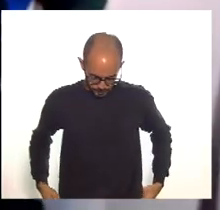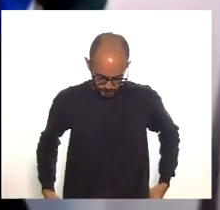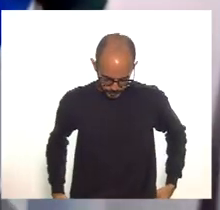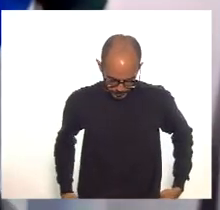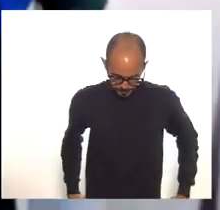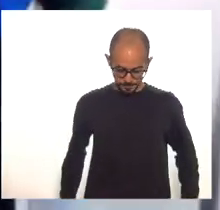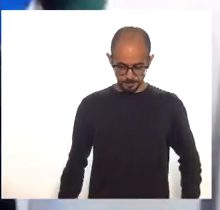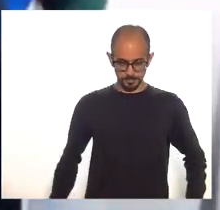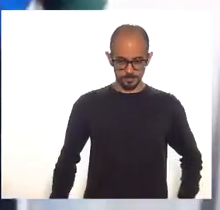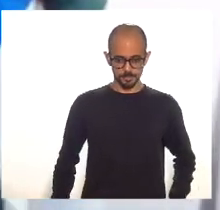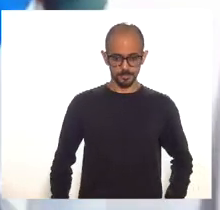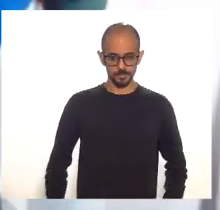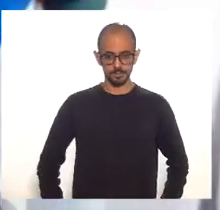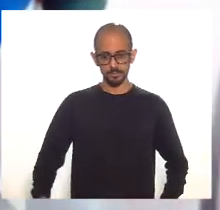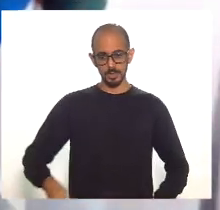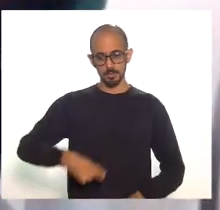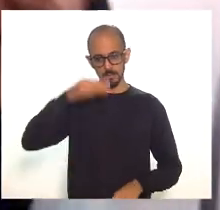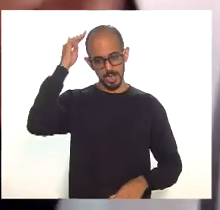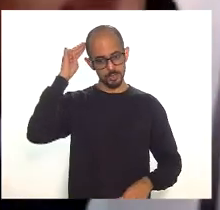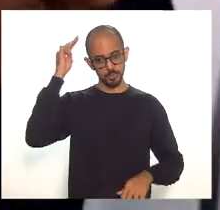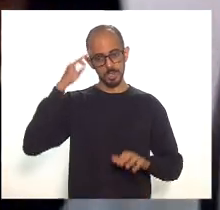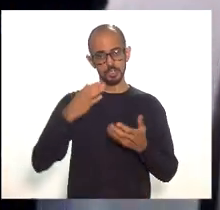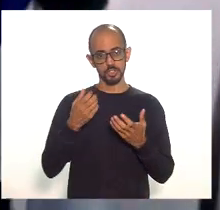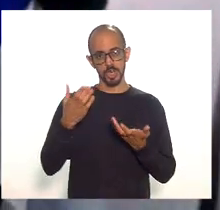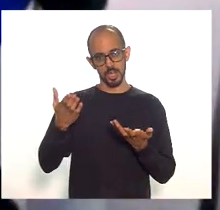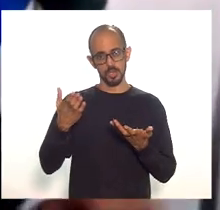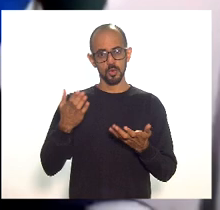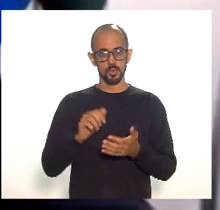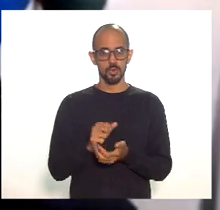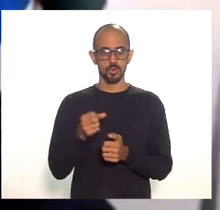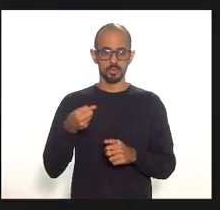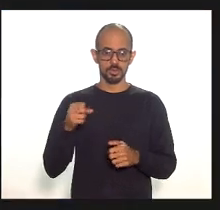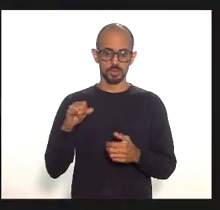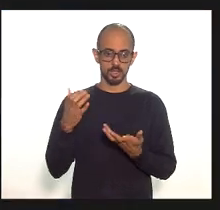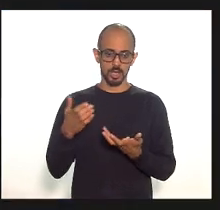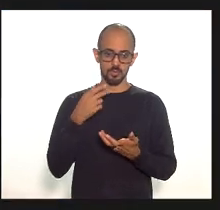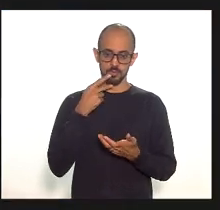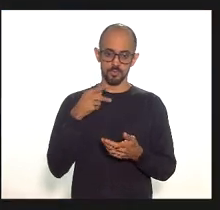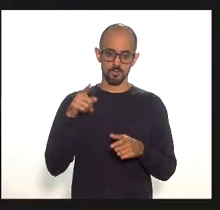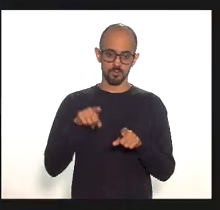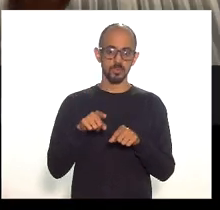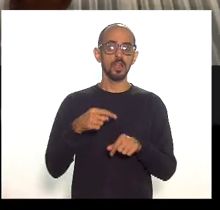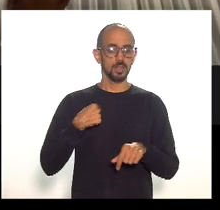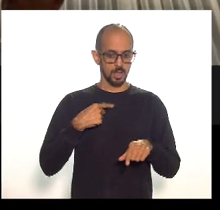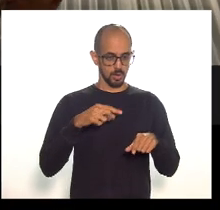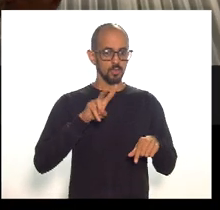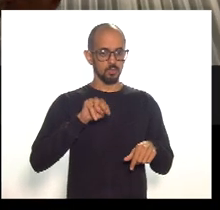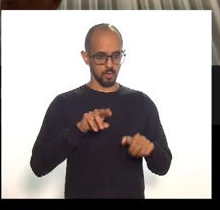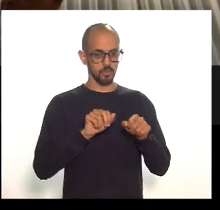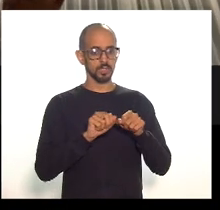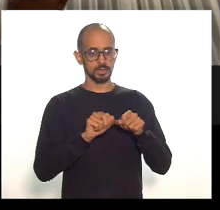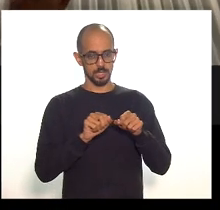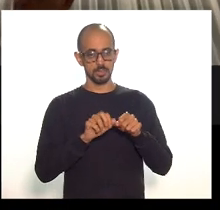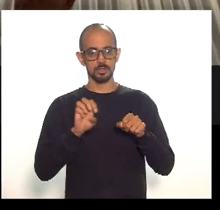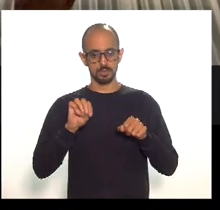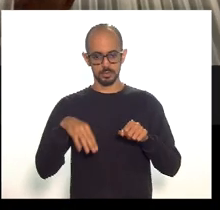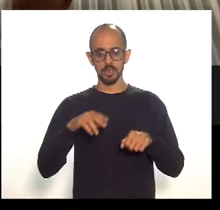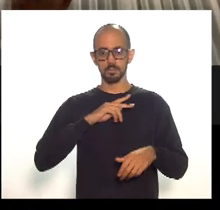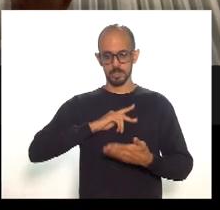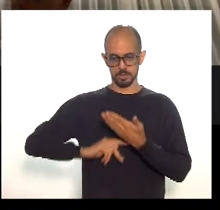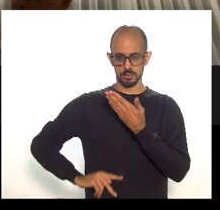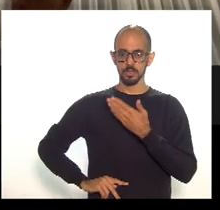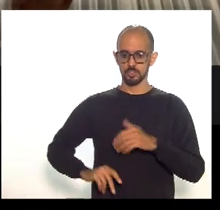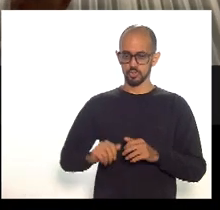Tenho certeza que o deputado Márcio Pacheco ouviu a reivindicação de Vossa Excelência. Farei, presidente. Farei a